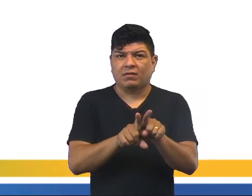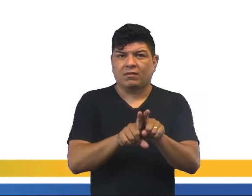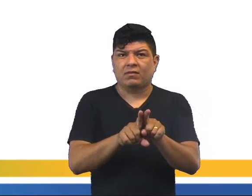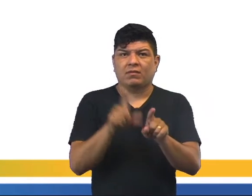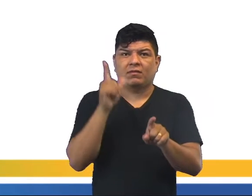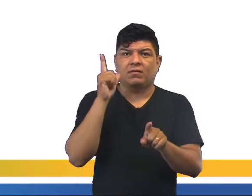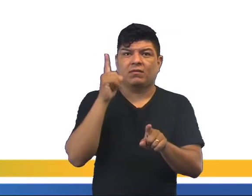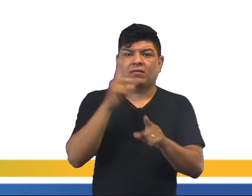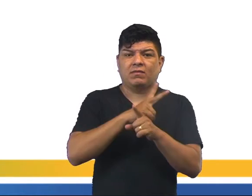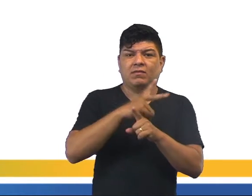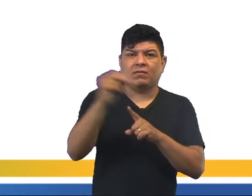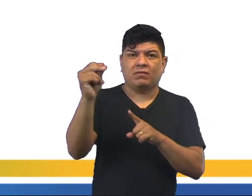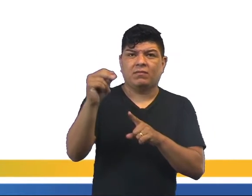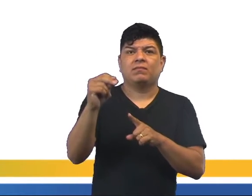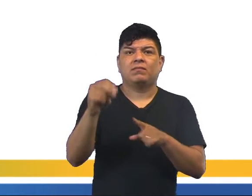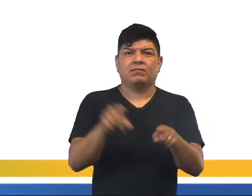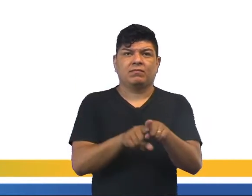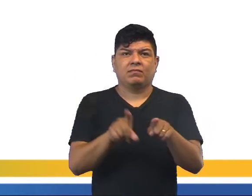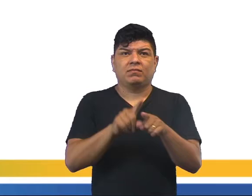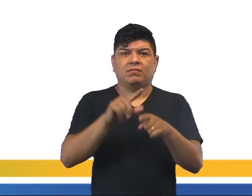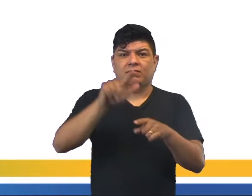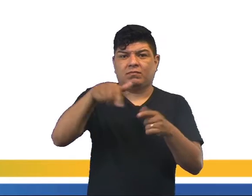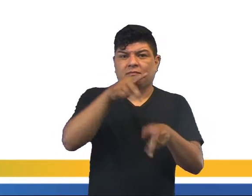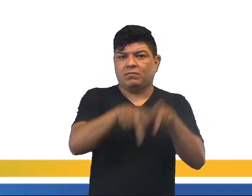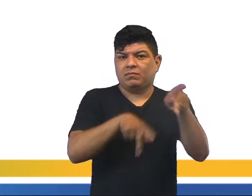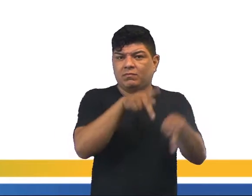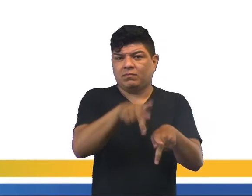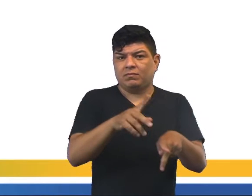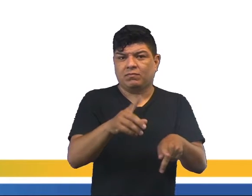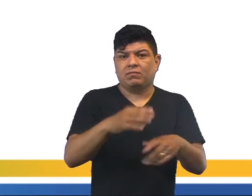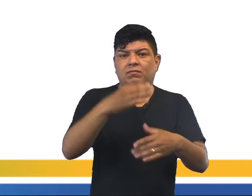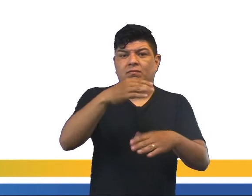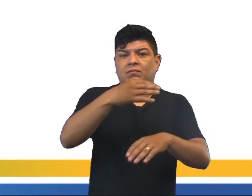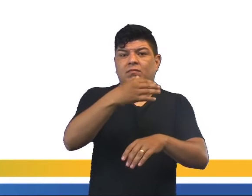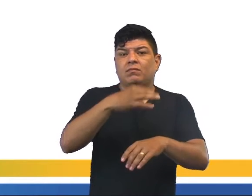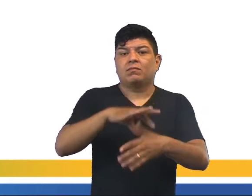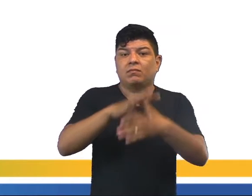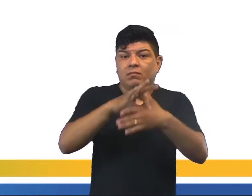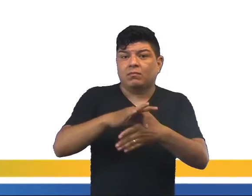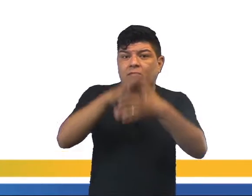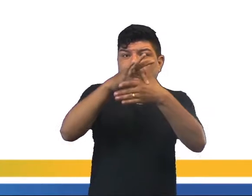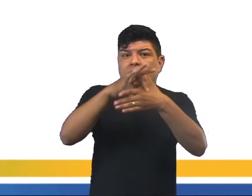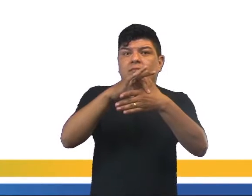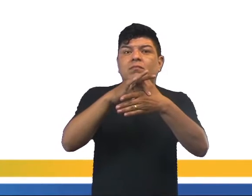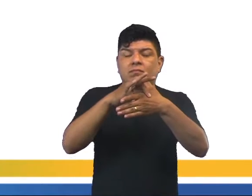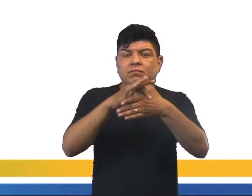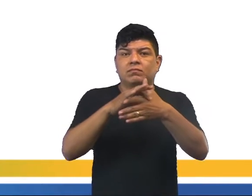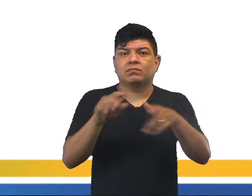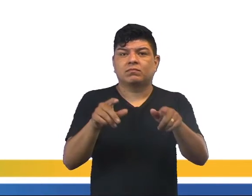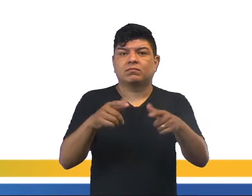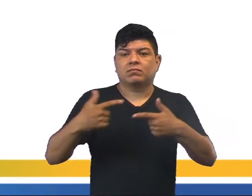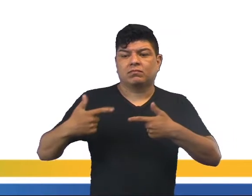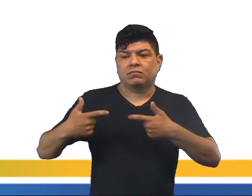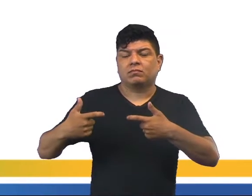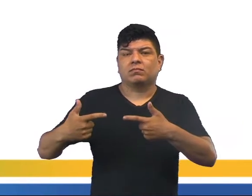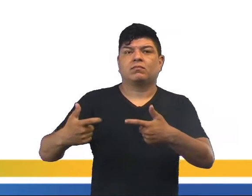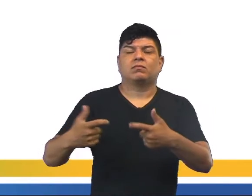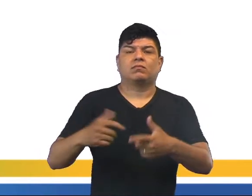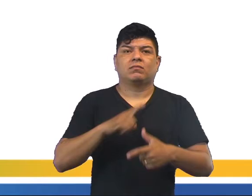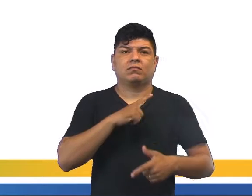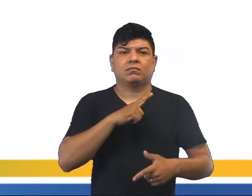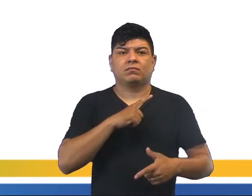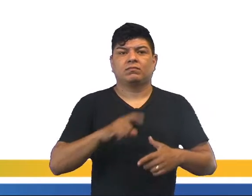os cartagineses, né, liderados pelo general Anibal, nas guerras